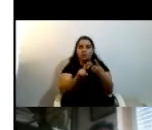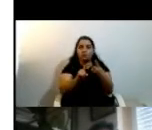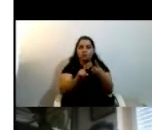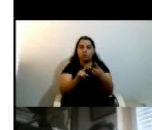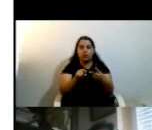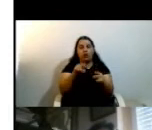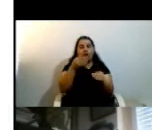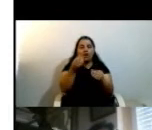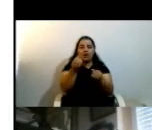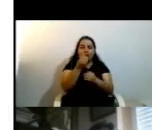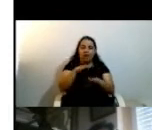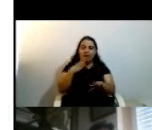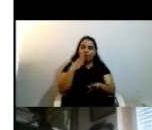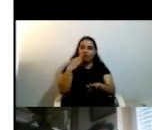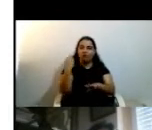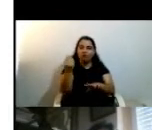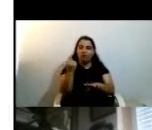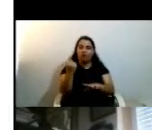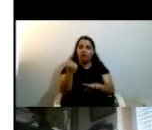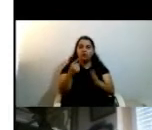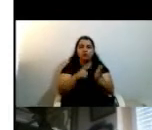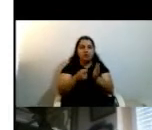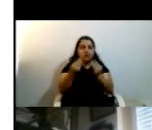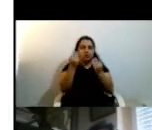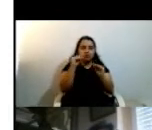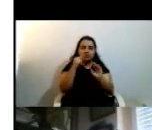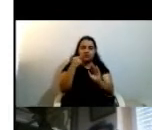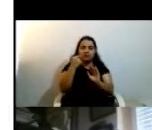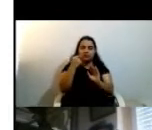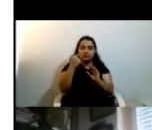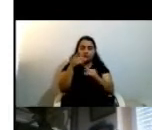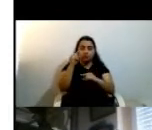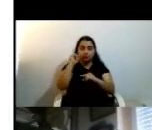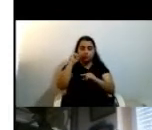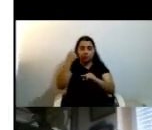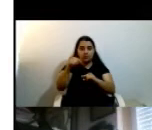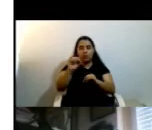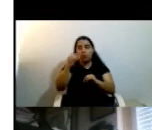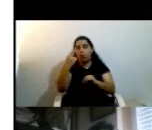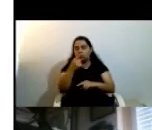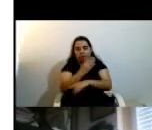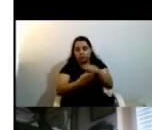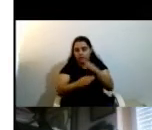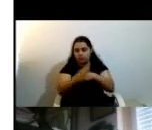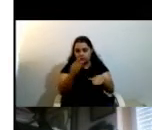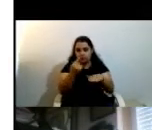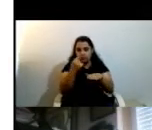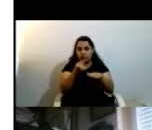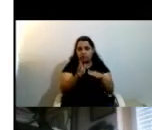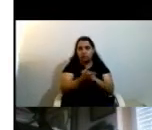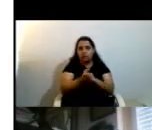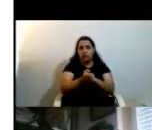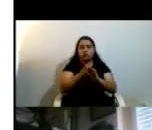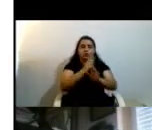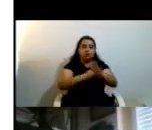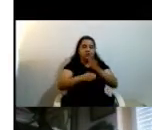crianças e jovens com as ditas necessidades educativas especiais ou com deficiência, que ainda, de certo modo, ainda é o conceito